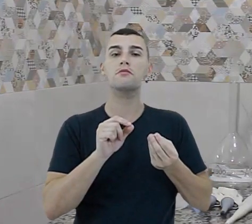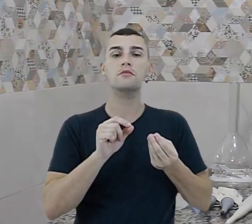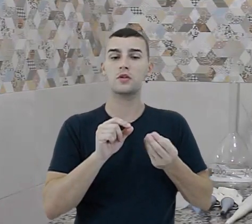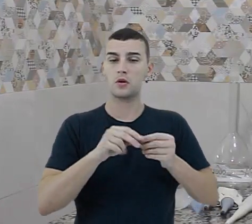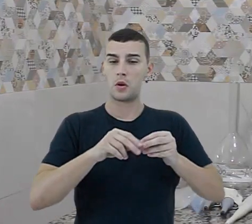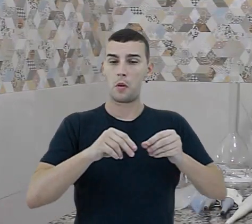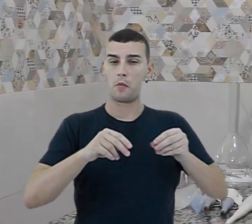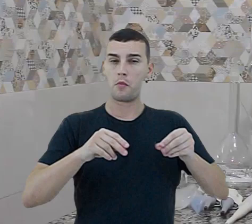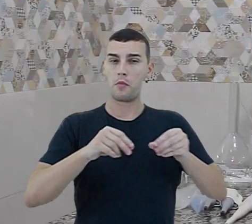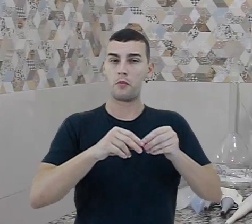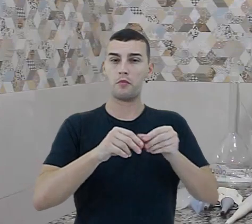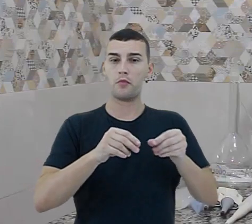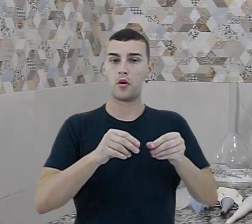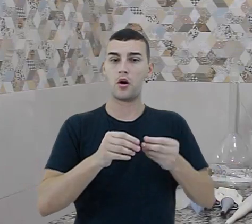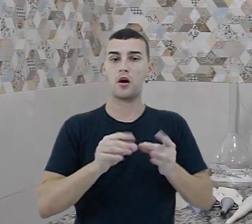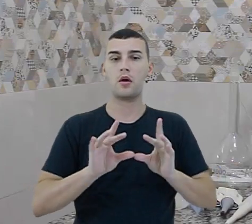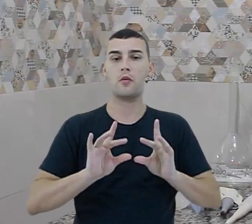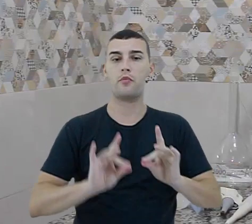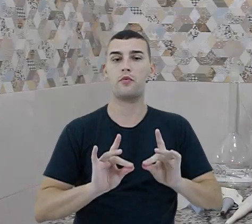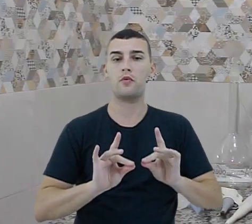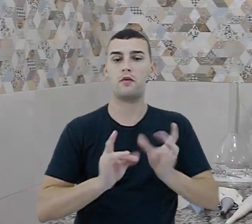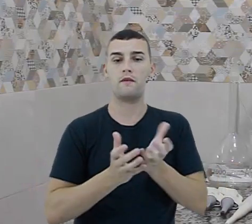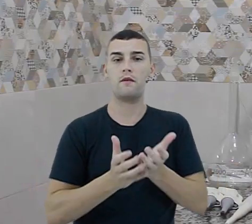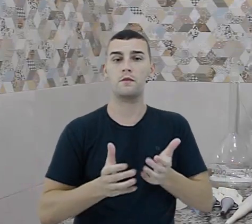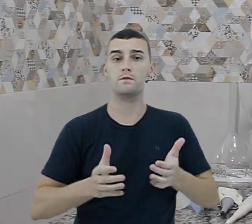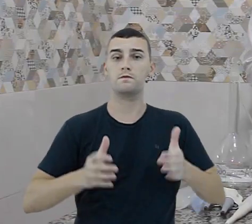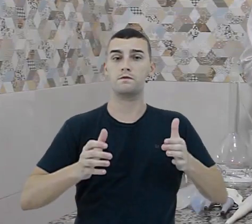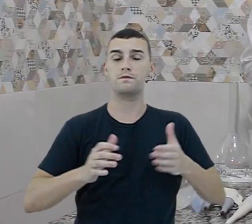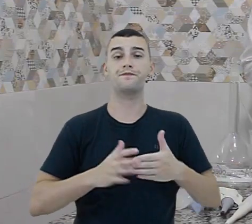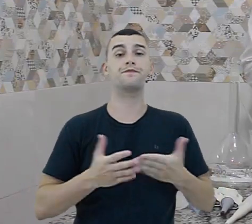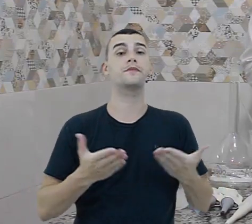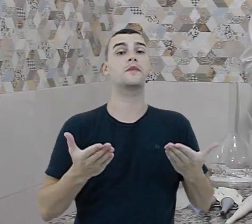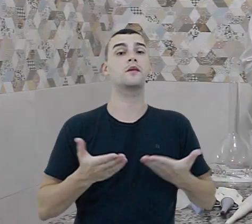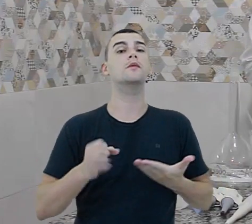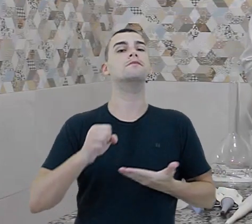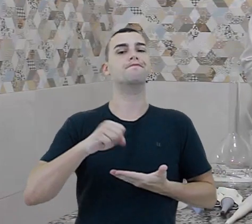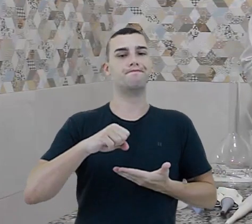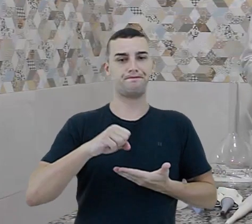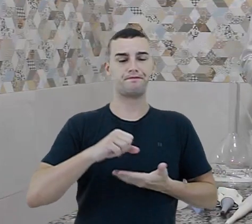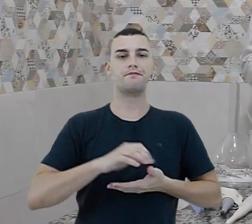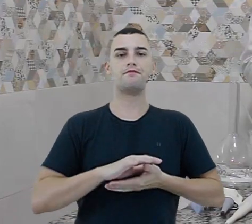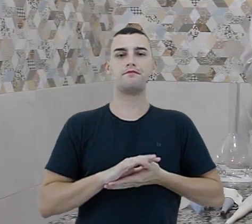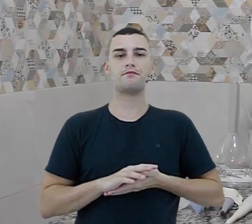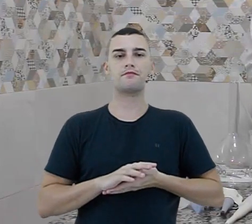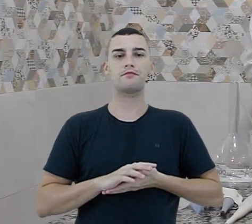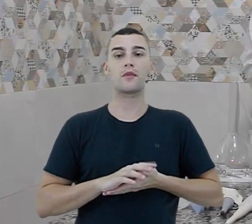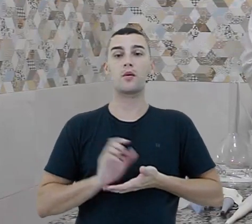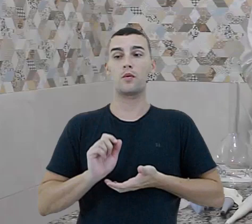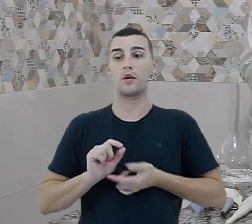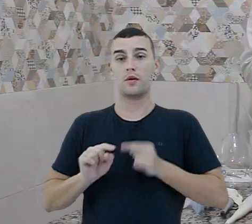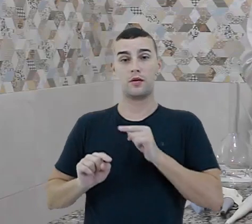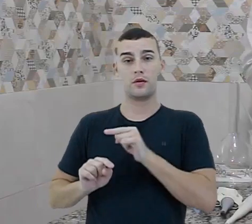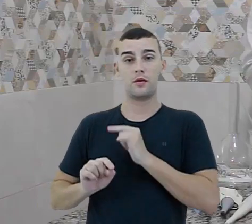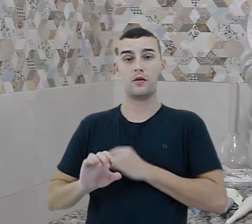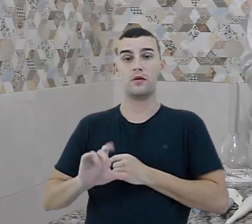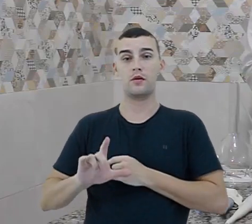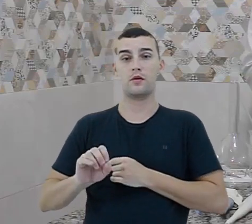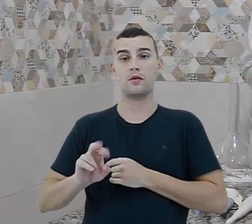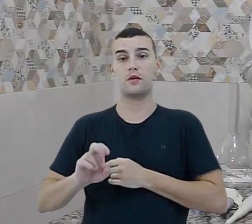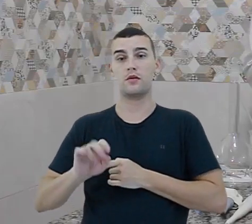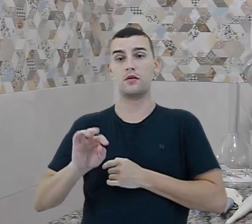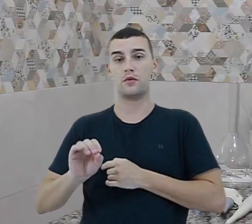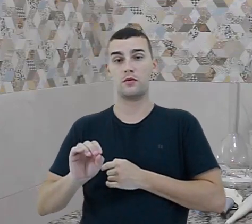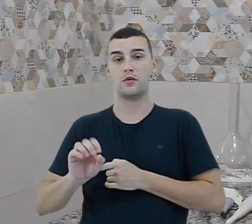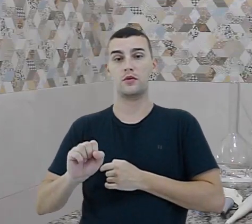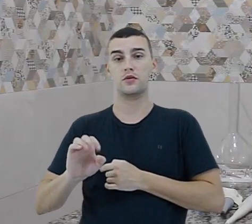soluto no vidro do balão. Então agora eu vou fazer a transferência do cloreto